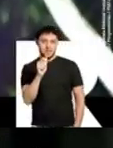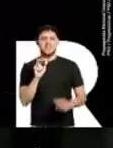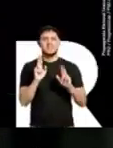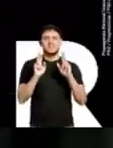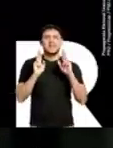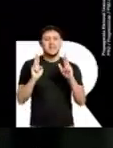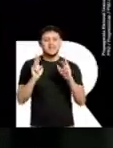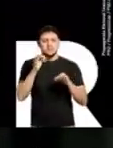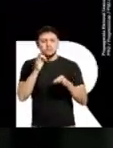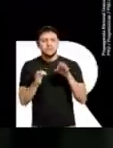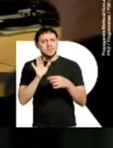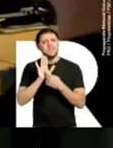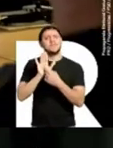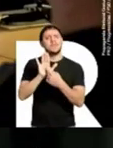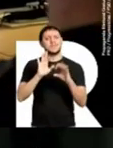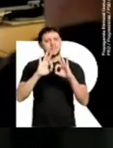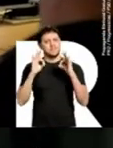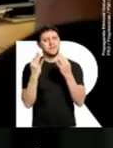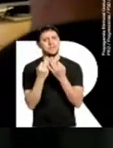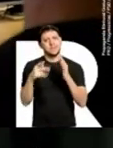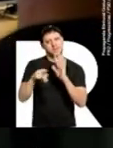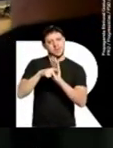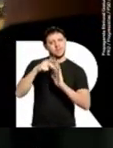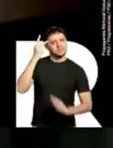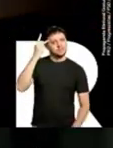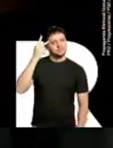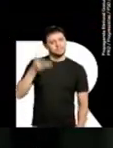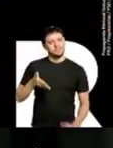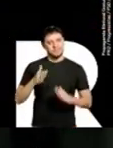para milhares de famílias paulistanas.